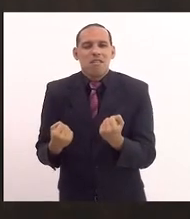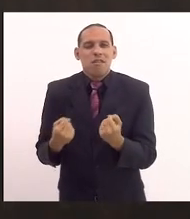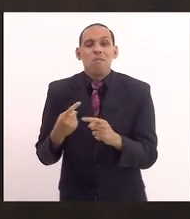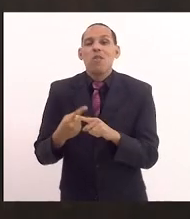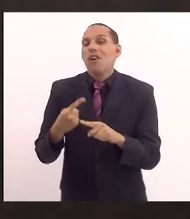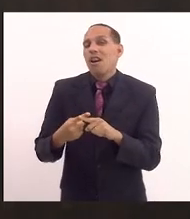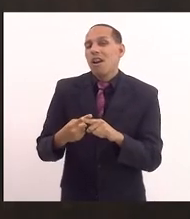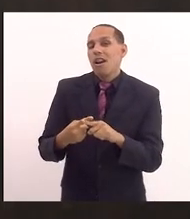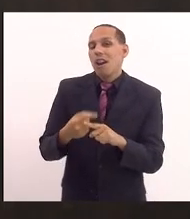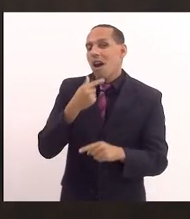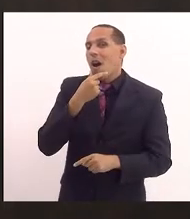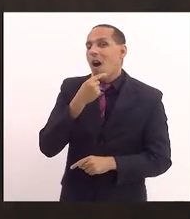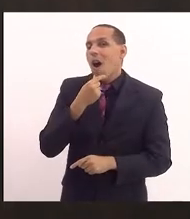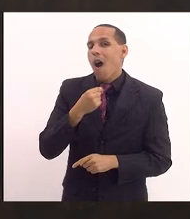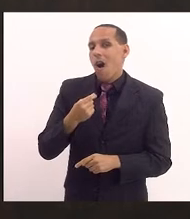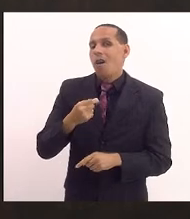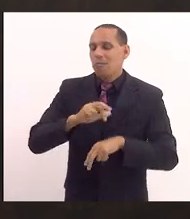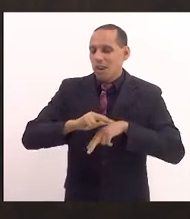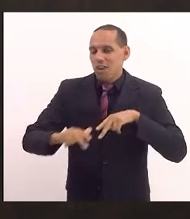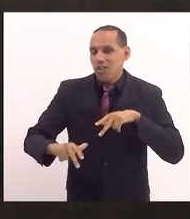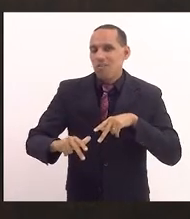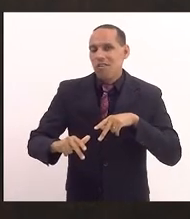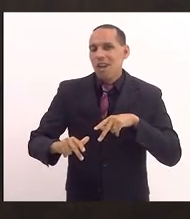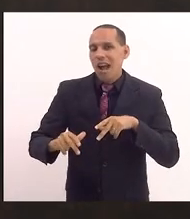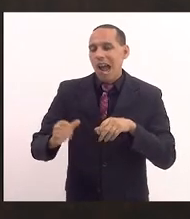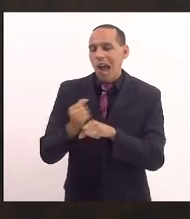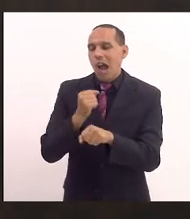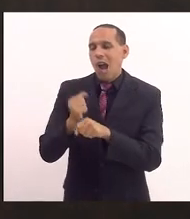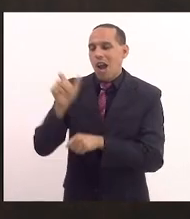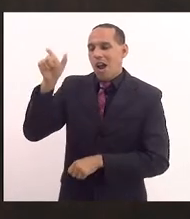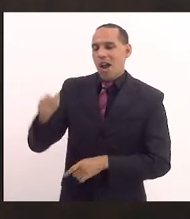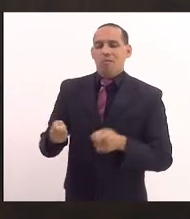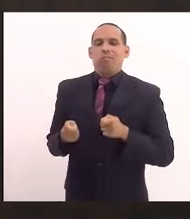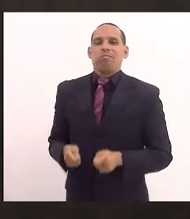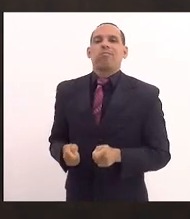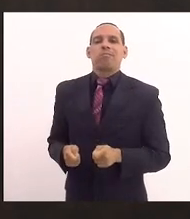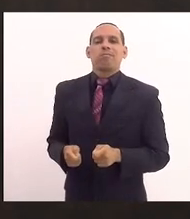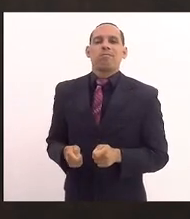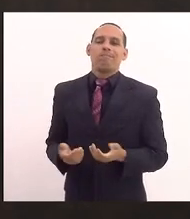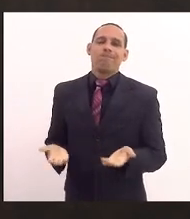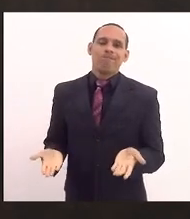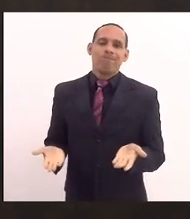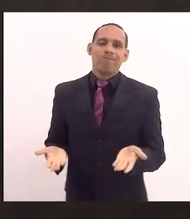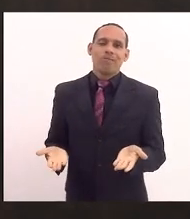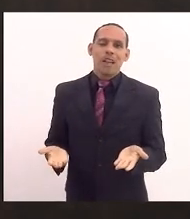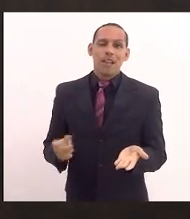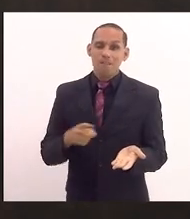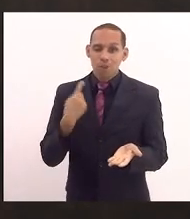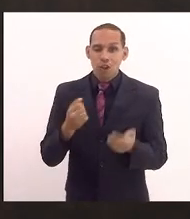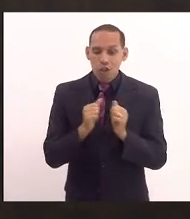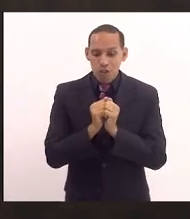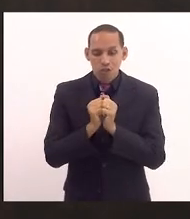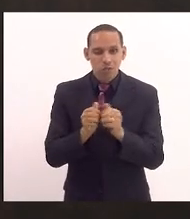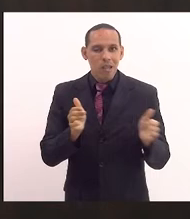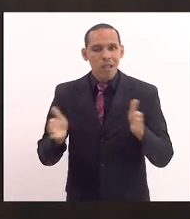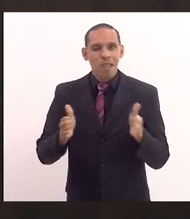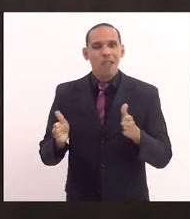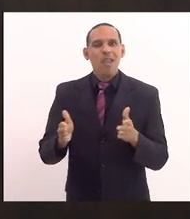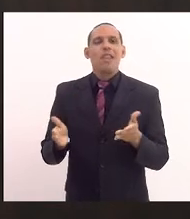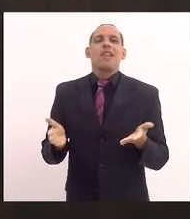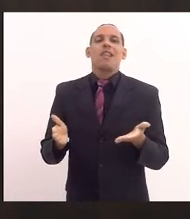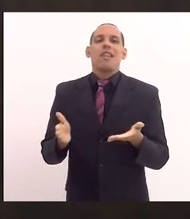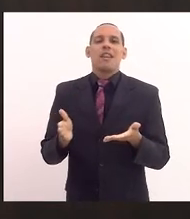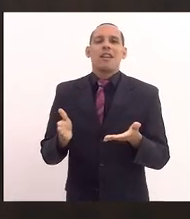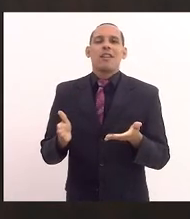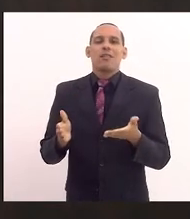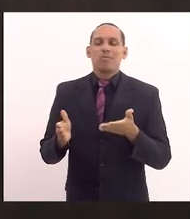gênero masculino. Para nós, foi precioso poder ser parte de um momento de humanizá-los, de dividir. Então,